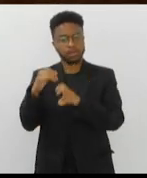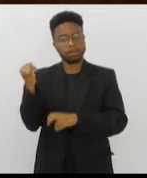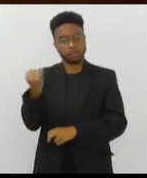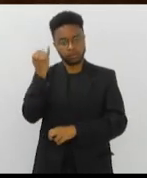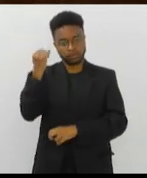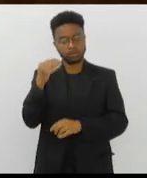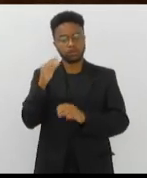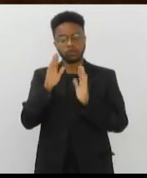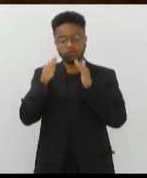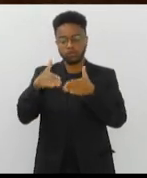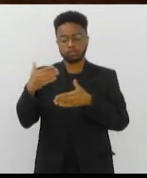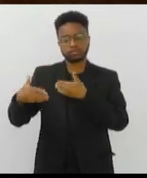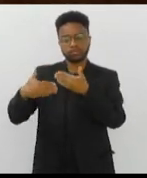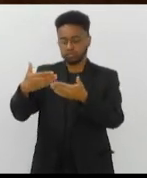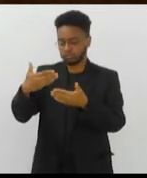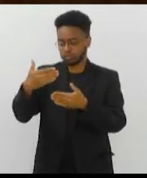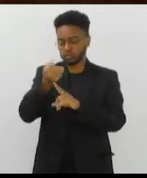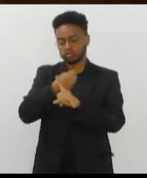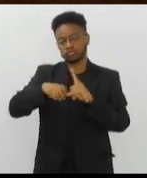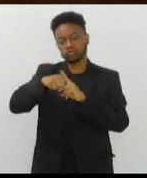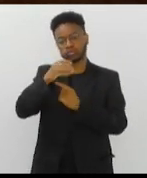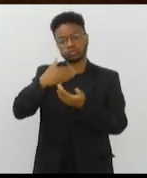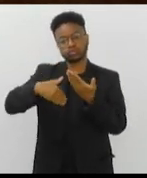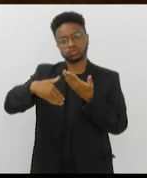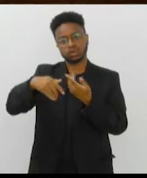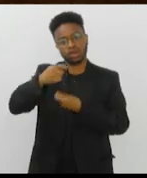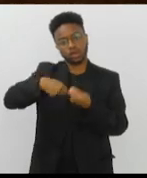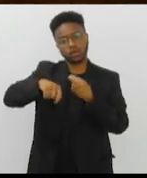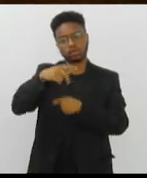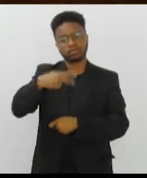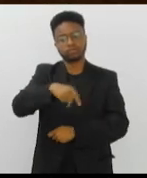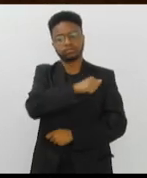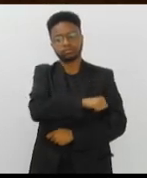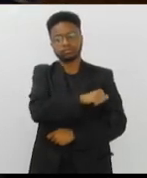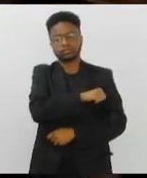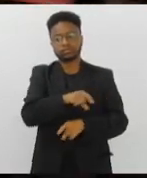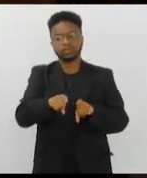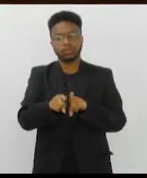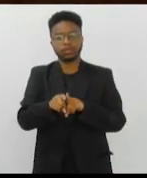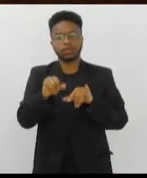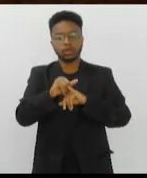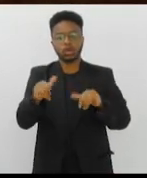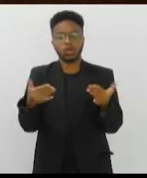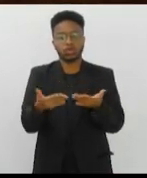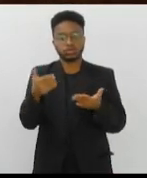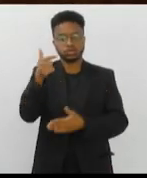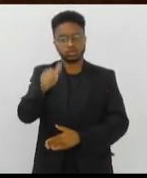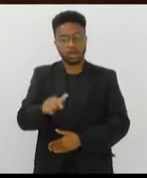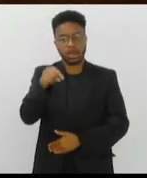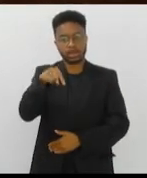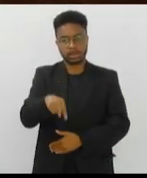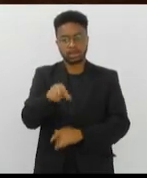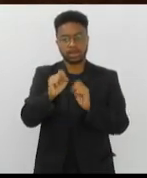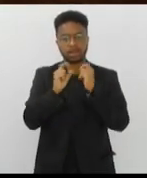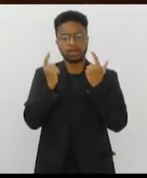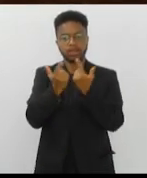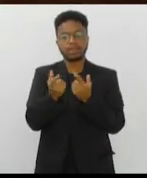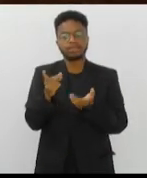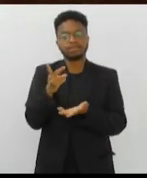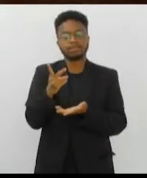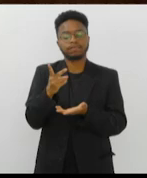desenvolvimento socioeconômico do Estado do Rio de Janeiro, e dizer que hoje, novamente, dentro dessa casa, a gente tem o mesmo